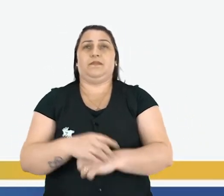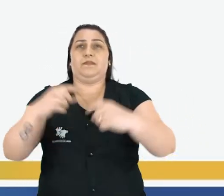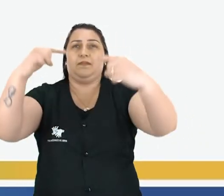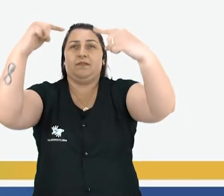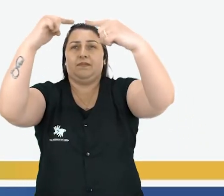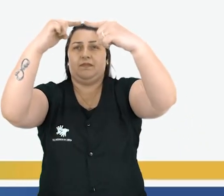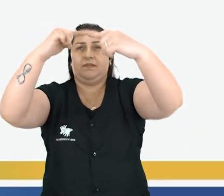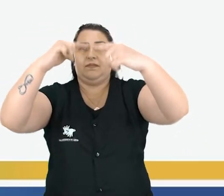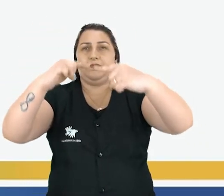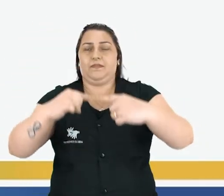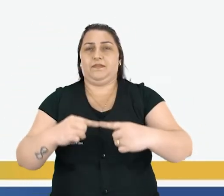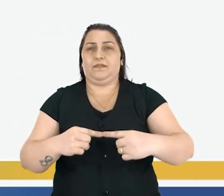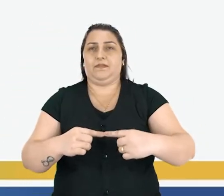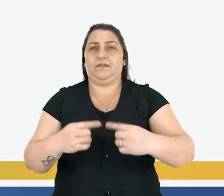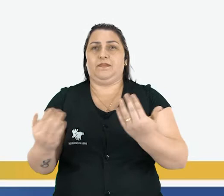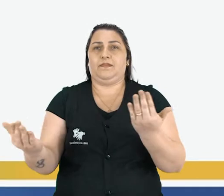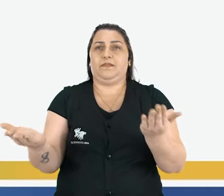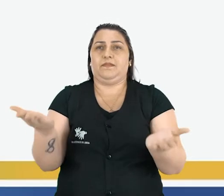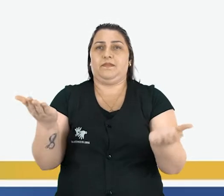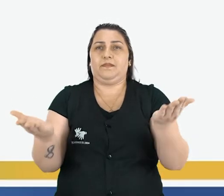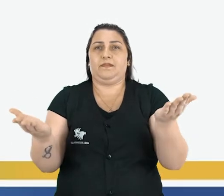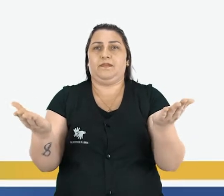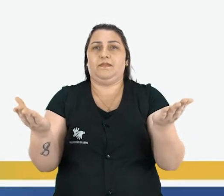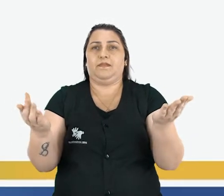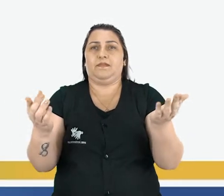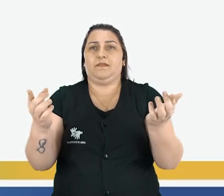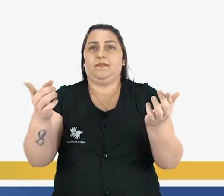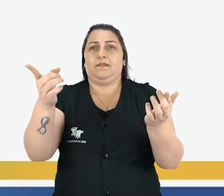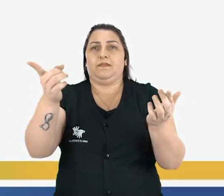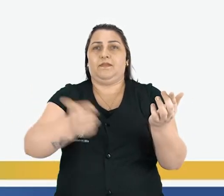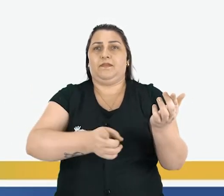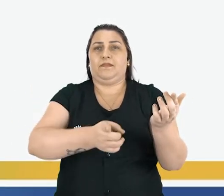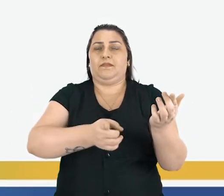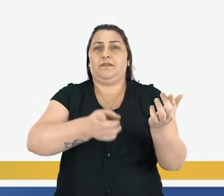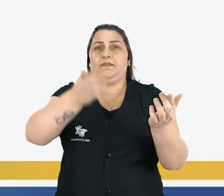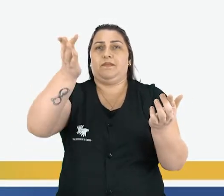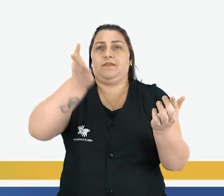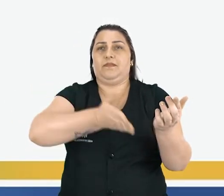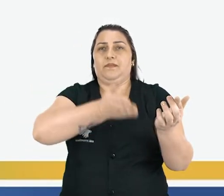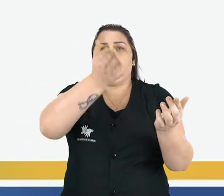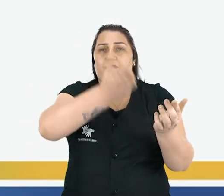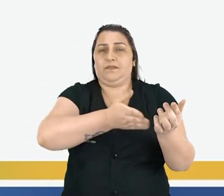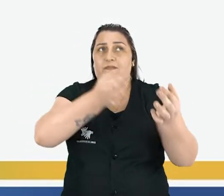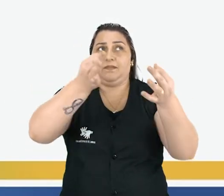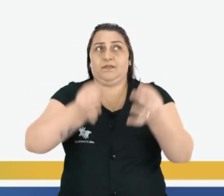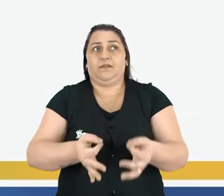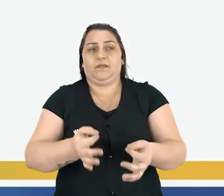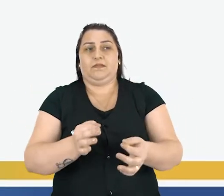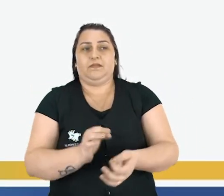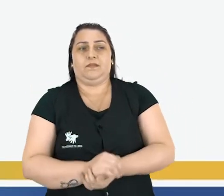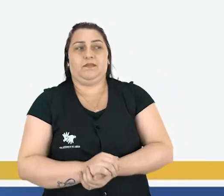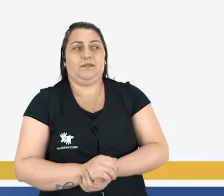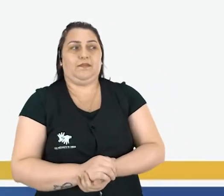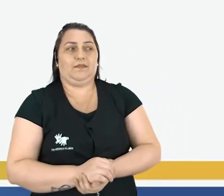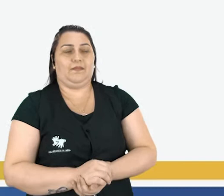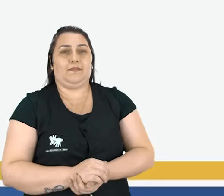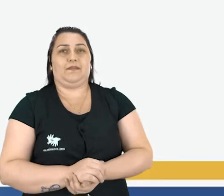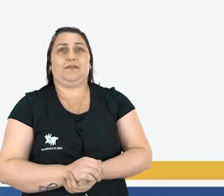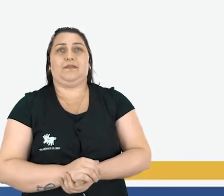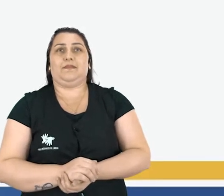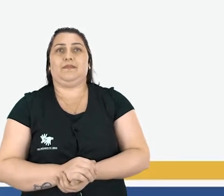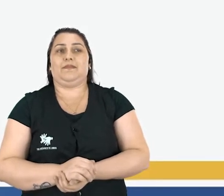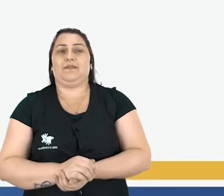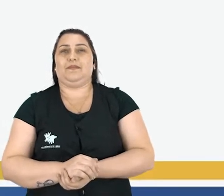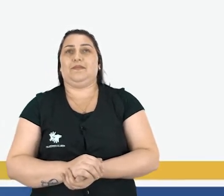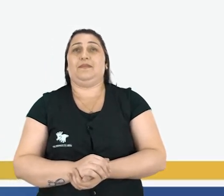ligar então cada dependência da escola ao seu correspondente ao seu nome correspondente vamos lá a primeira